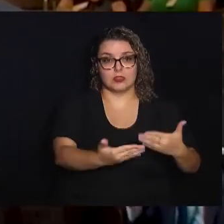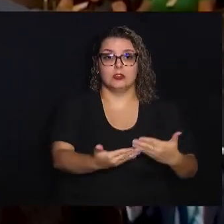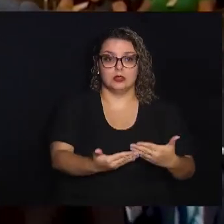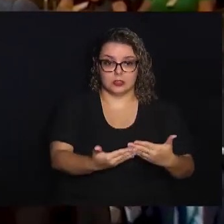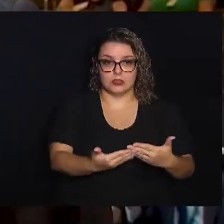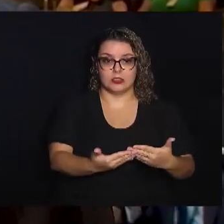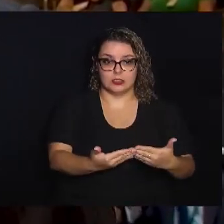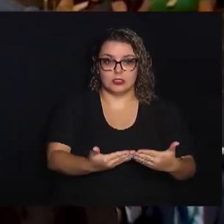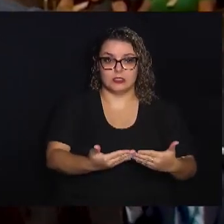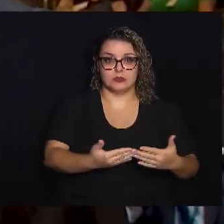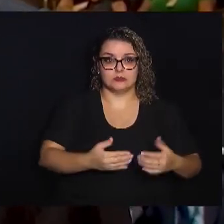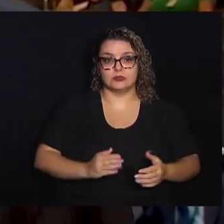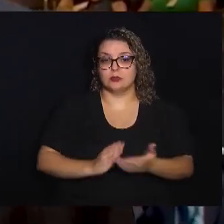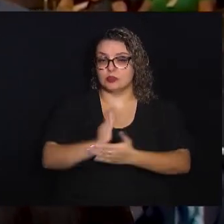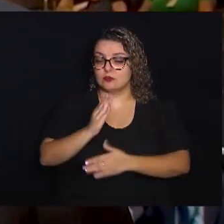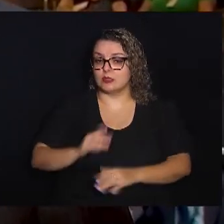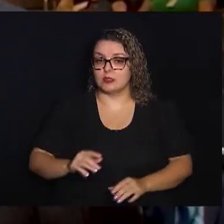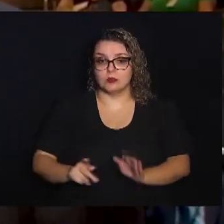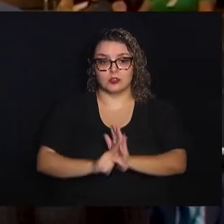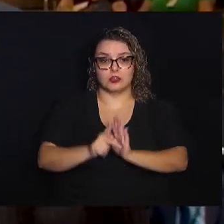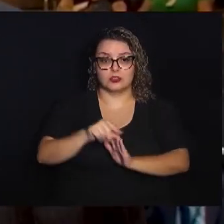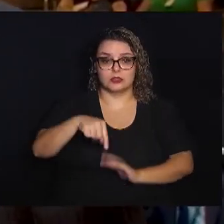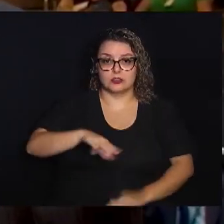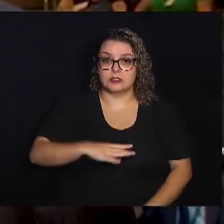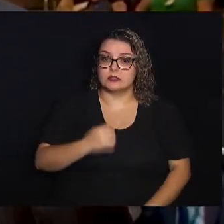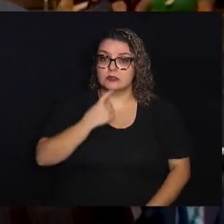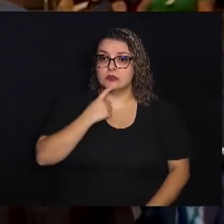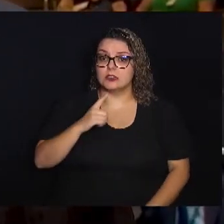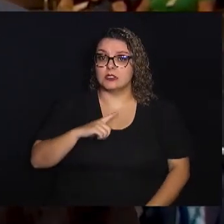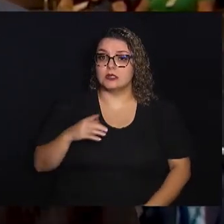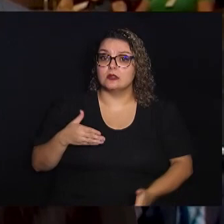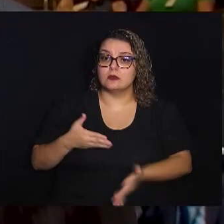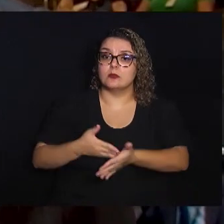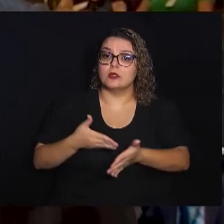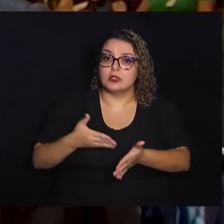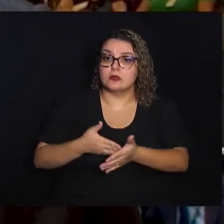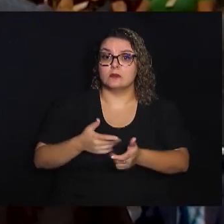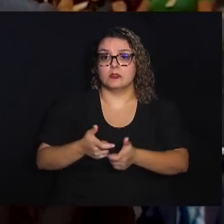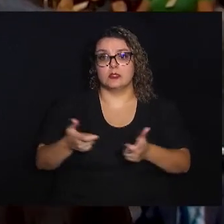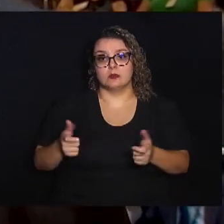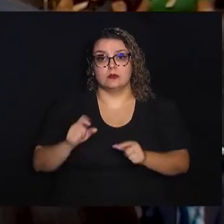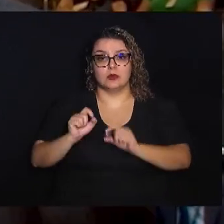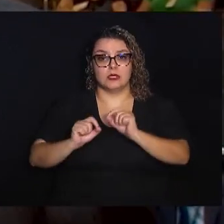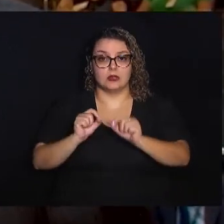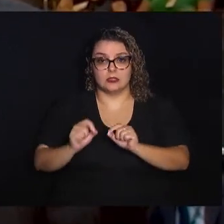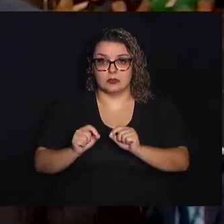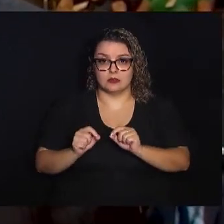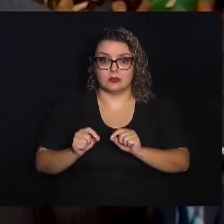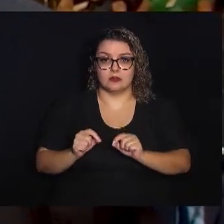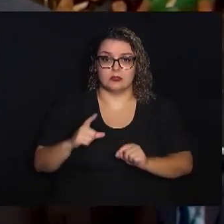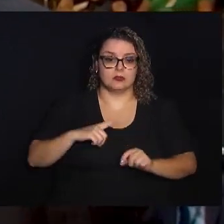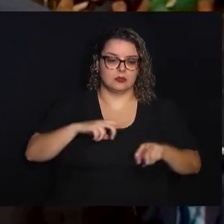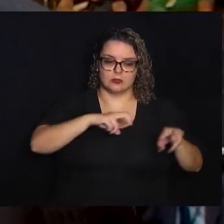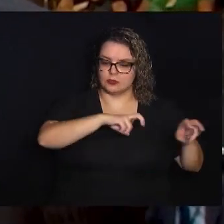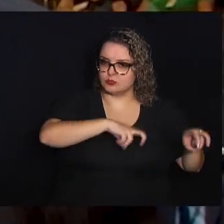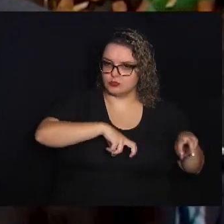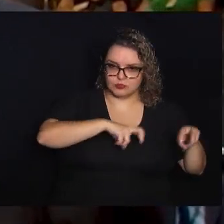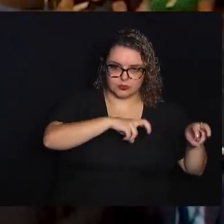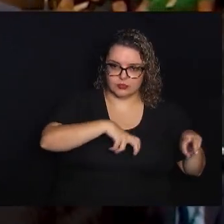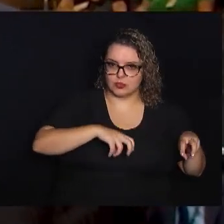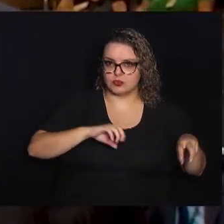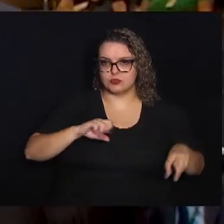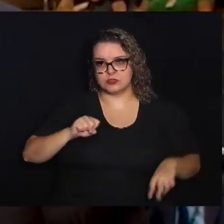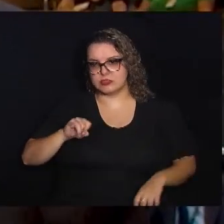projetos na cidade de Campinas. E existe uma restrição muito grande para quem tem um sítio, uma